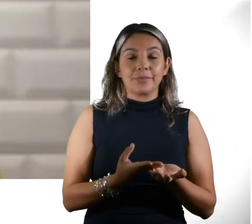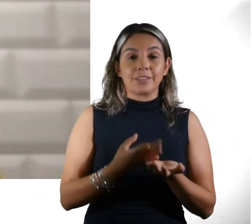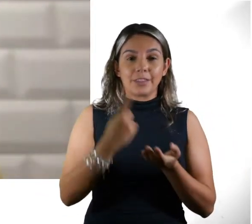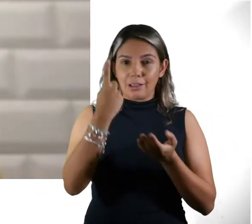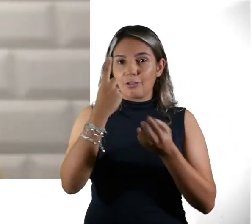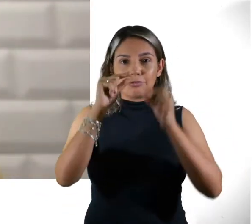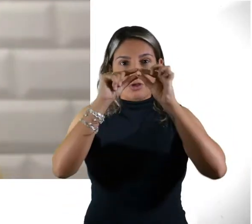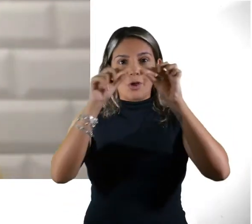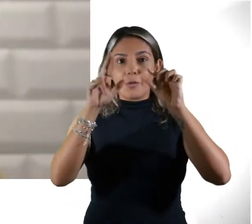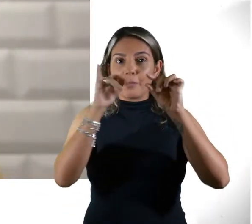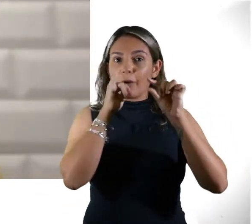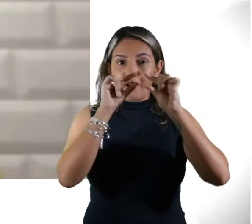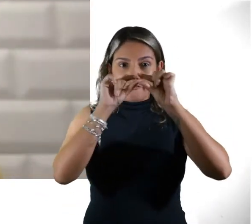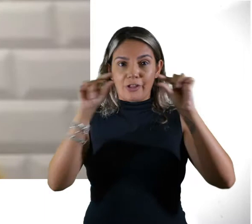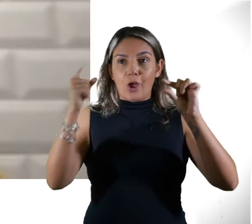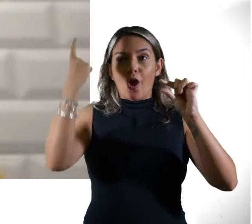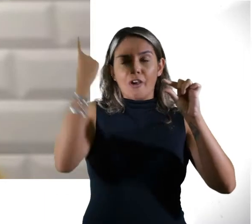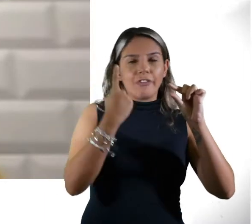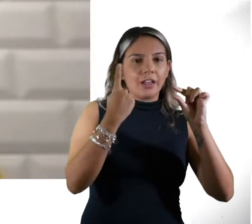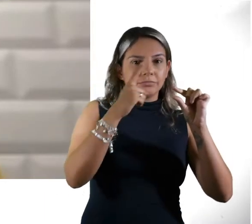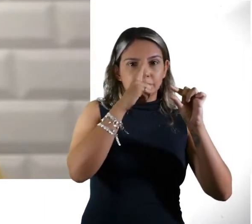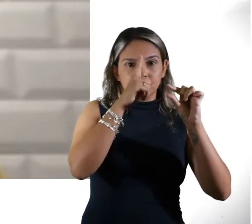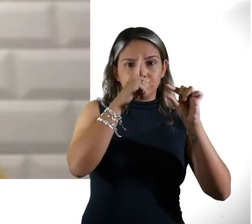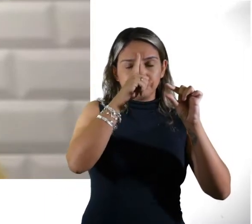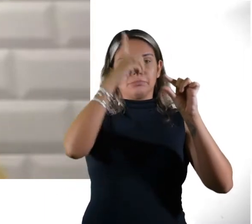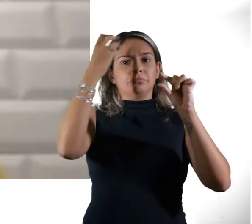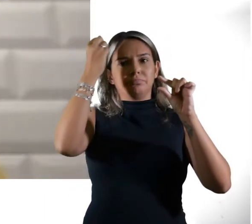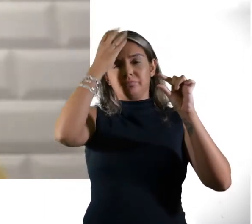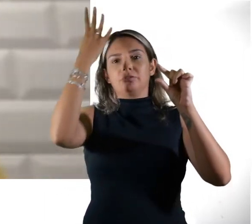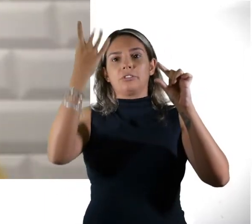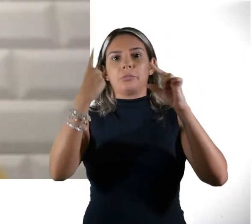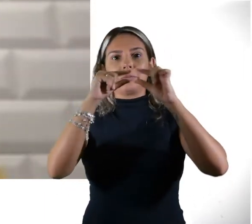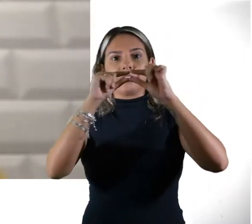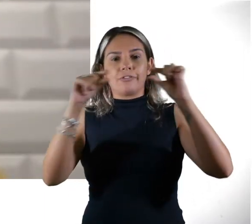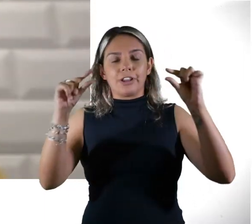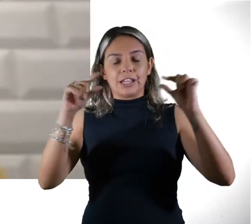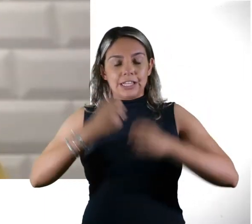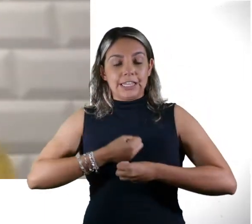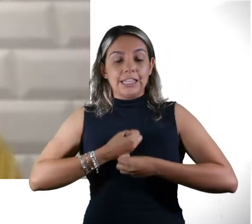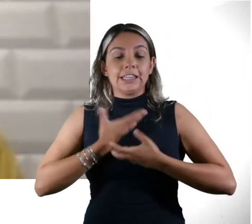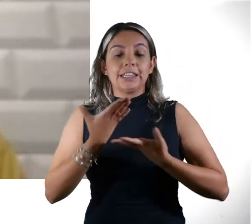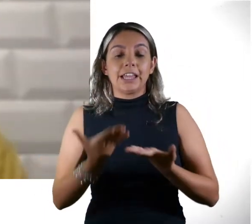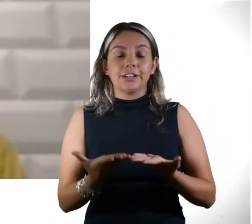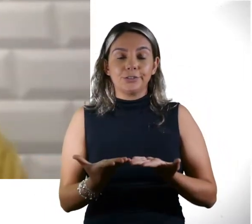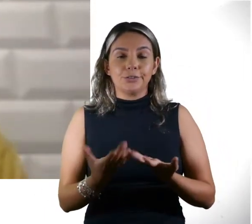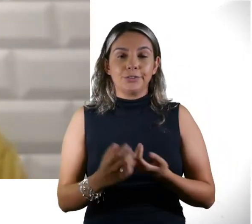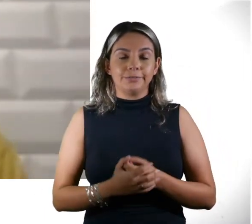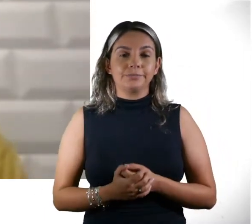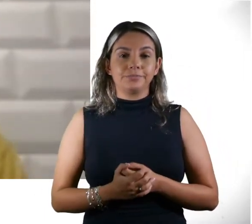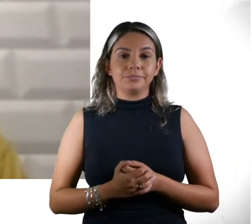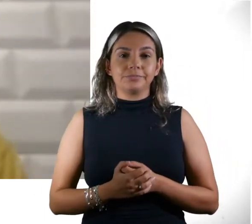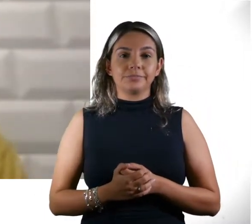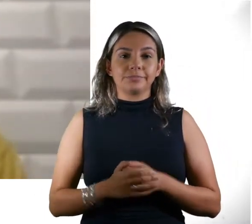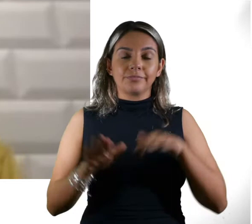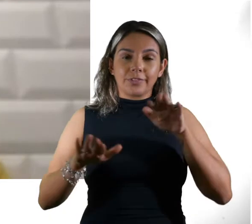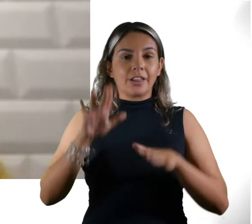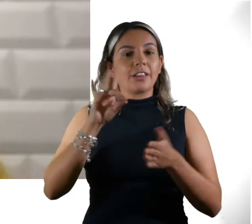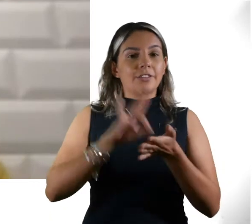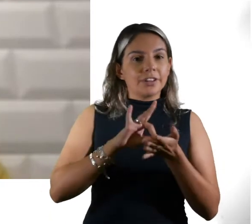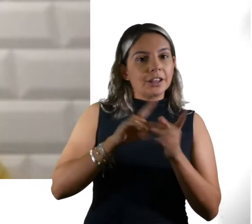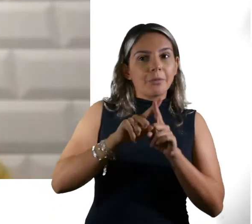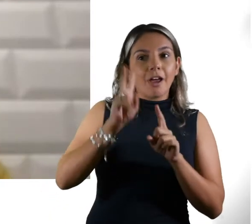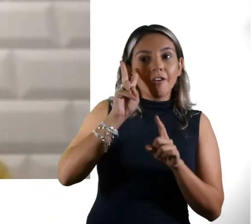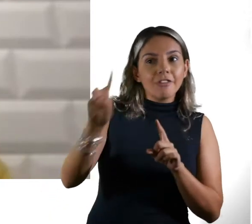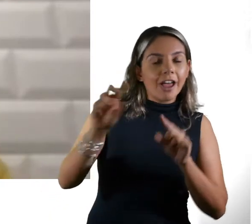não sei exatamente de onde, não é? Mas acontece dentro de nós, normalmente. Às vezes é tirada da realidade também, não